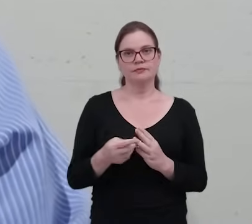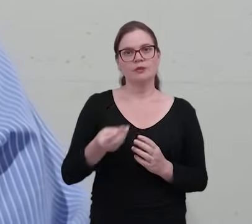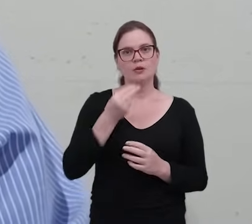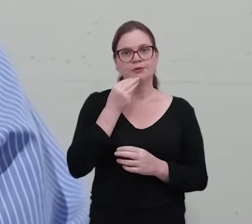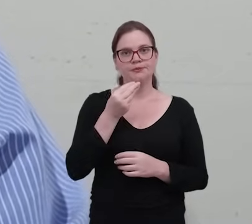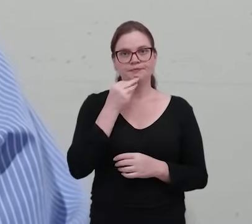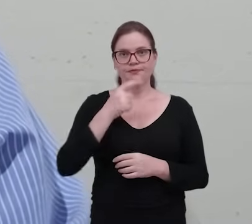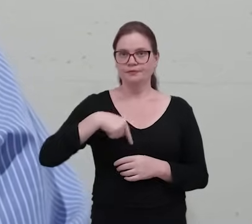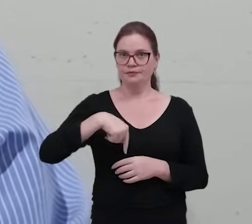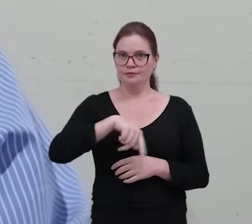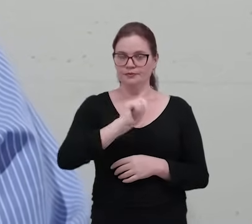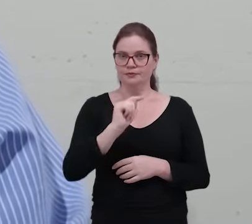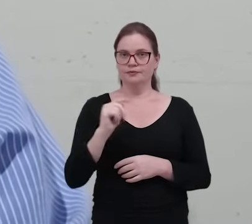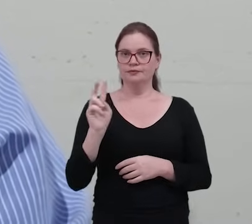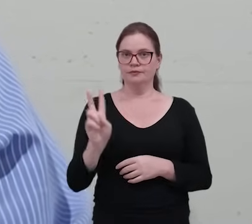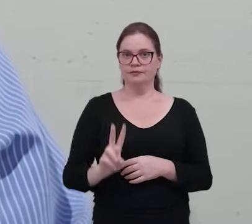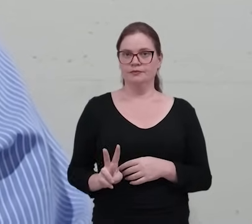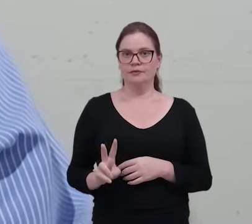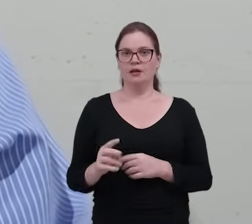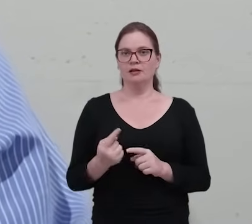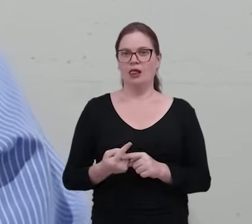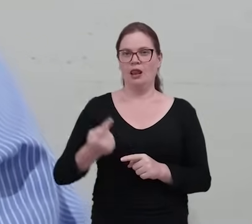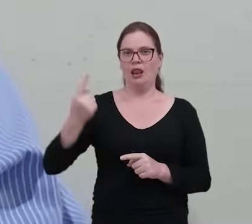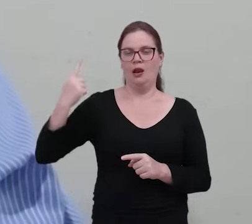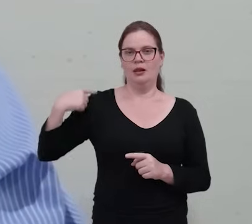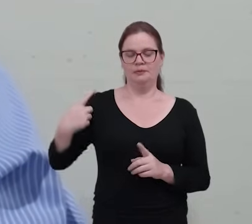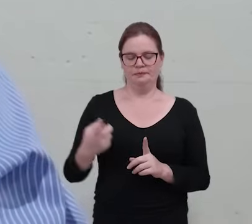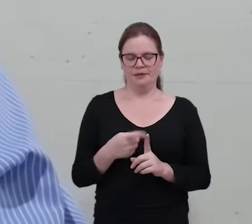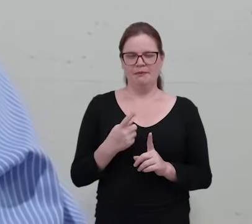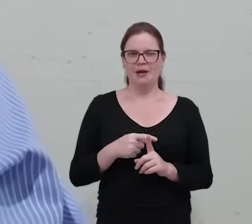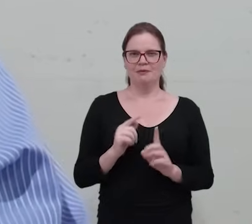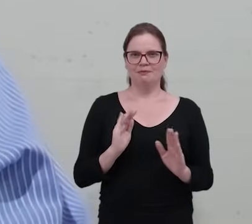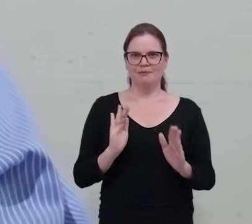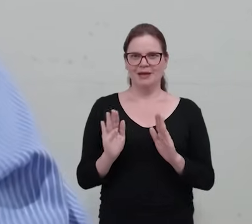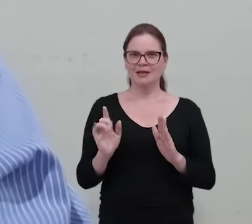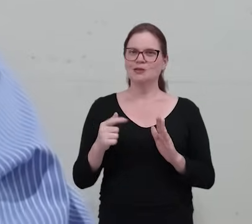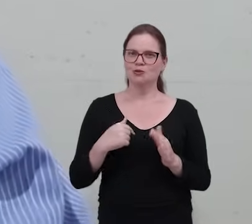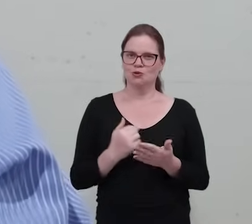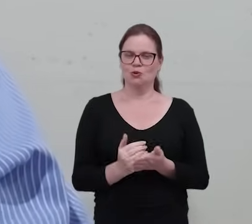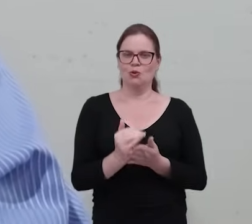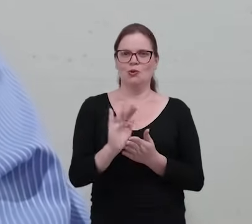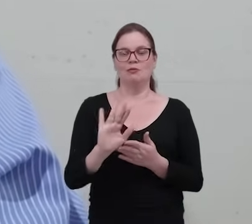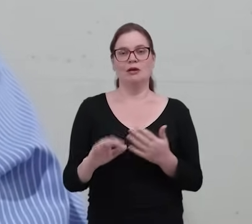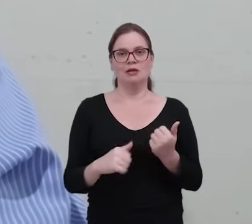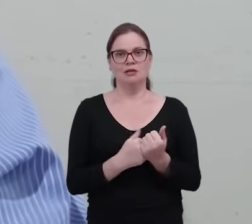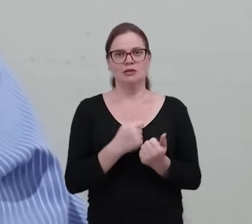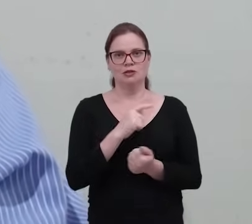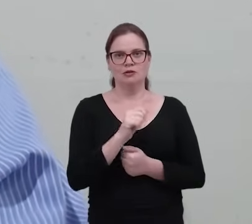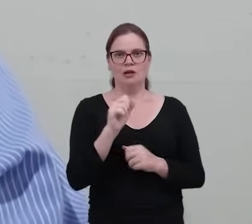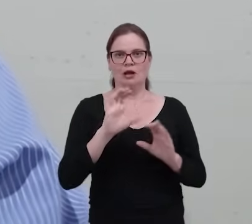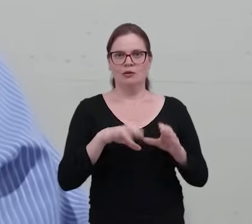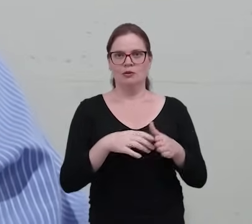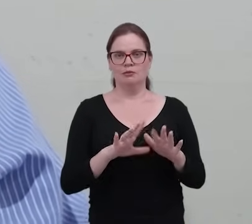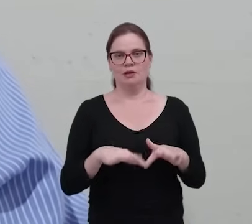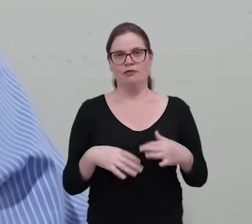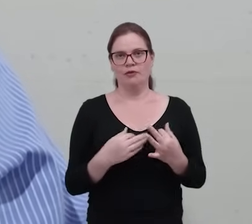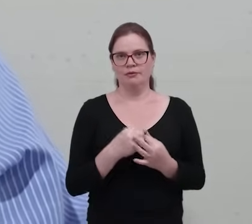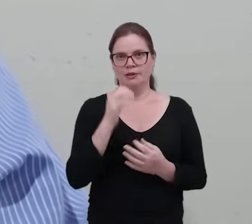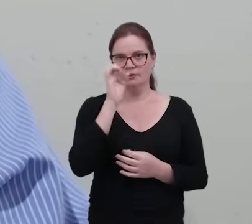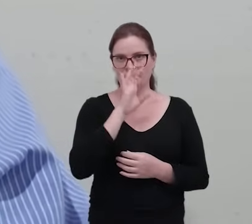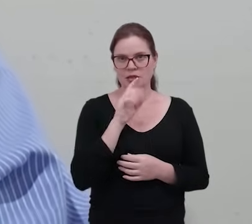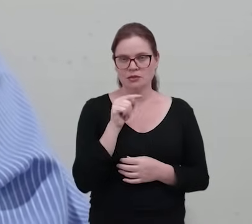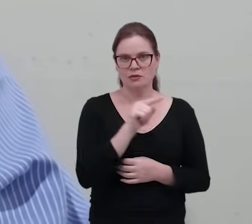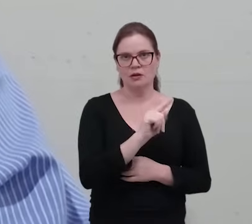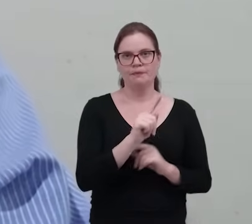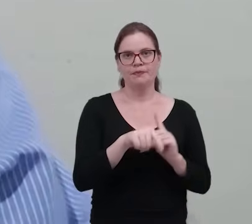que eu tive oportunidade para a Venezuela, lá no começo, assistindo os brasileiros, depois conhecendo o comecinho